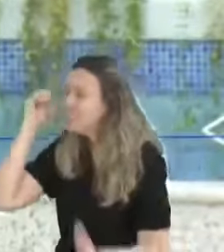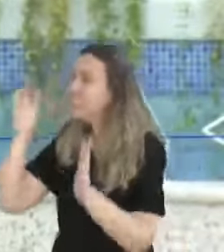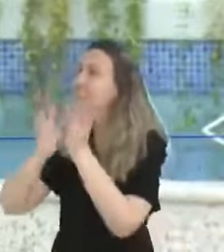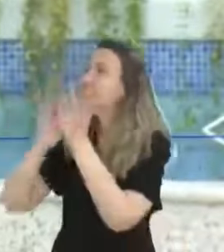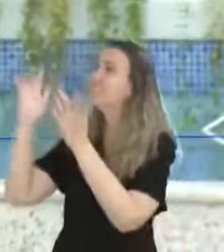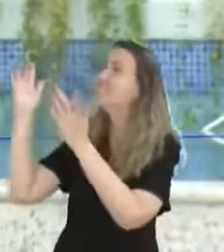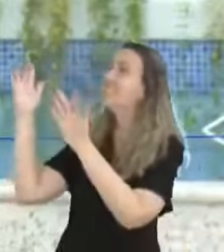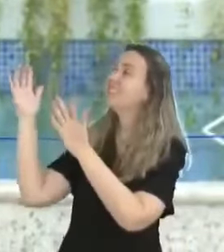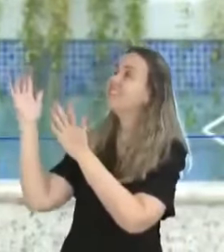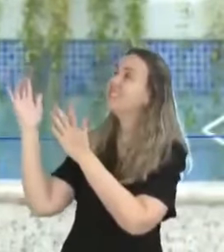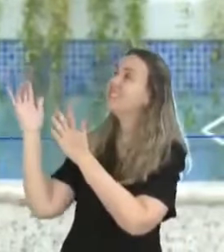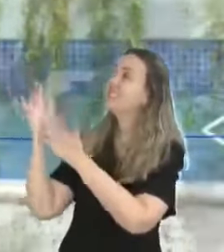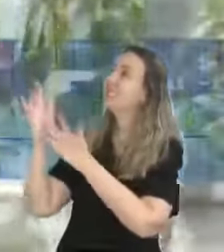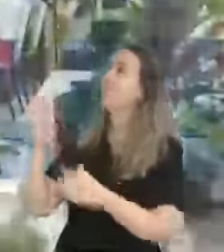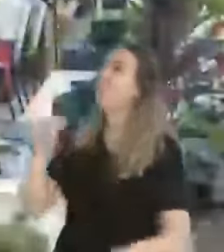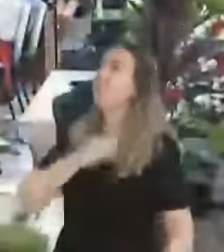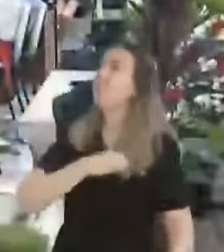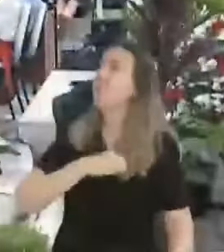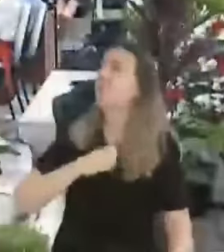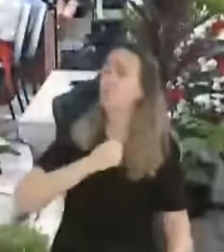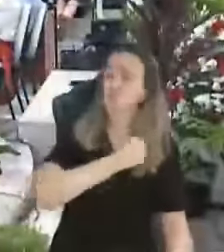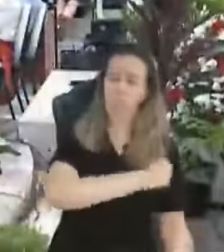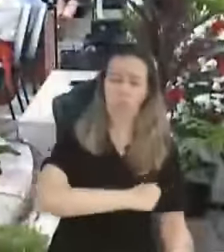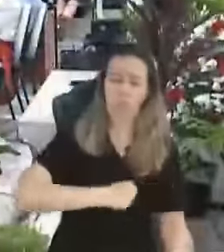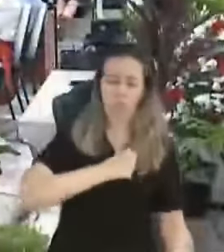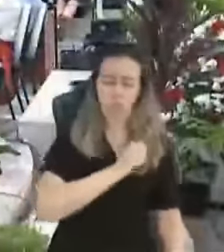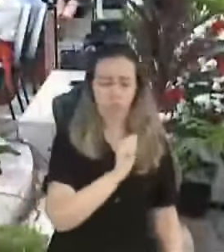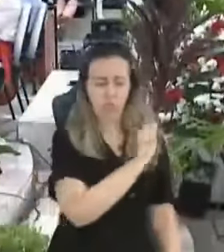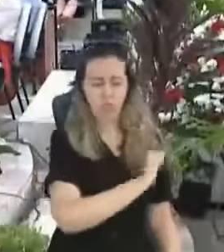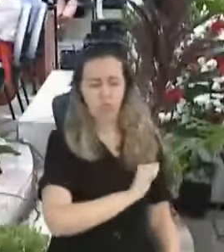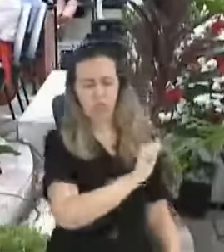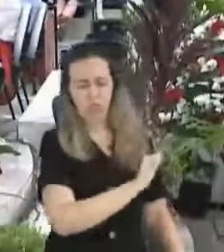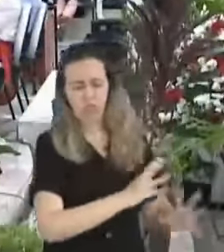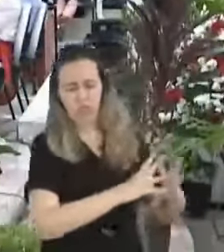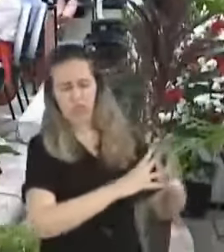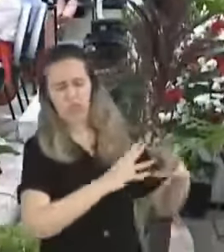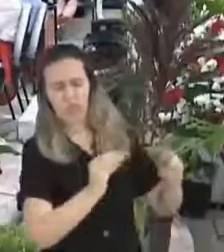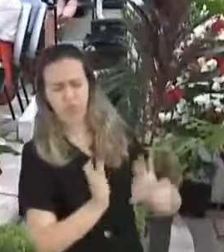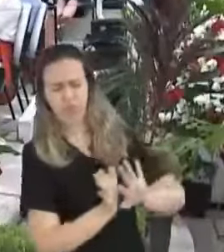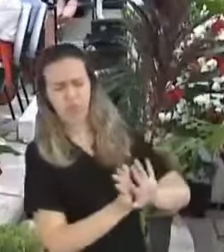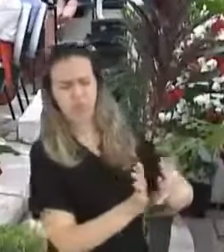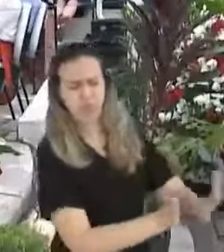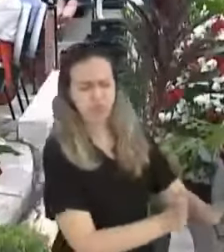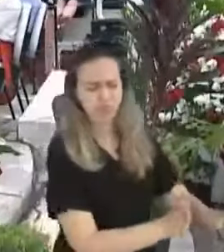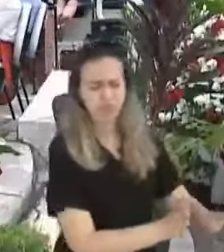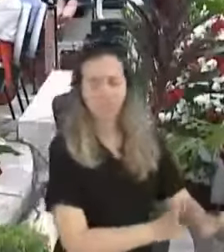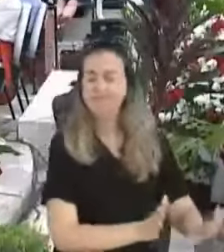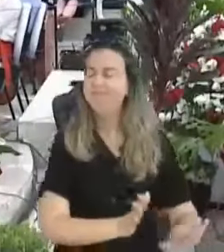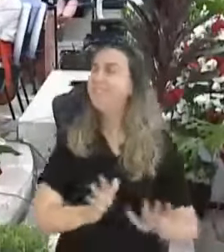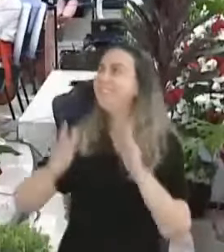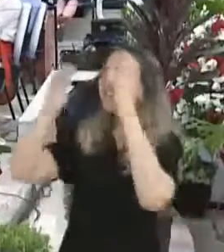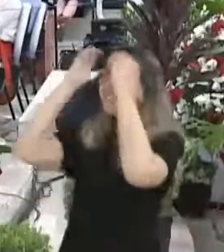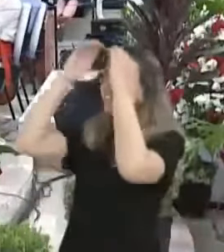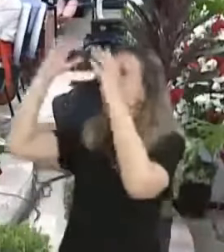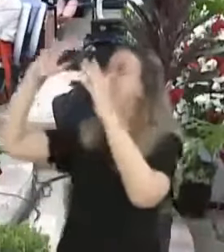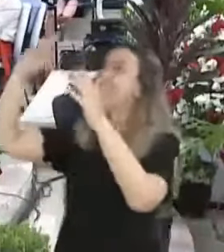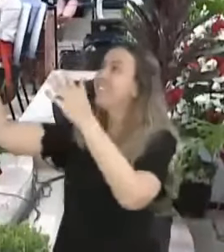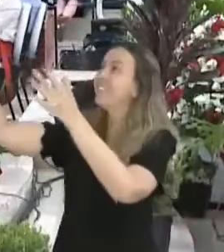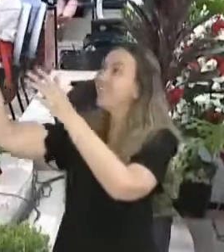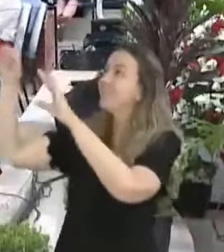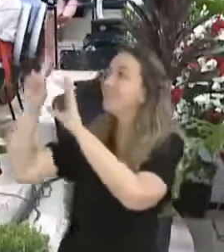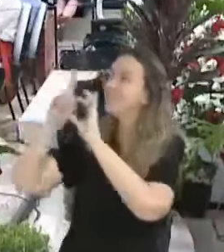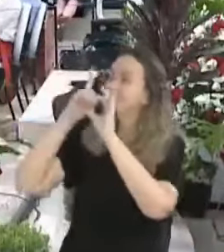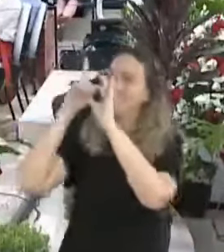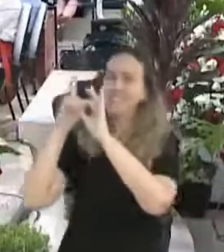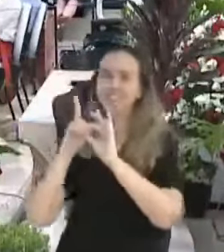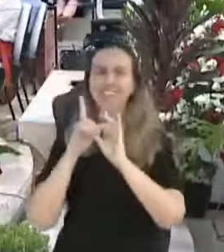convertei-vos, para que sejam apagados os vossos pecados, de sorte que venham os tempos de refrigério pela presença do Senhor.